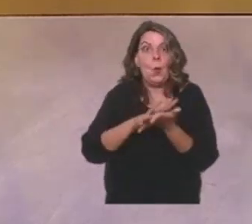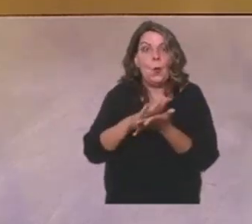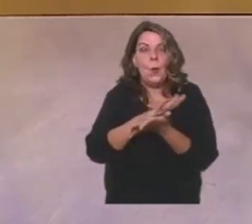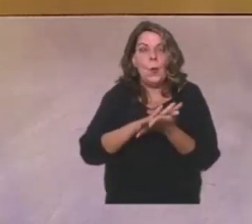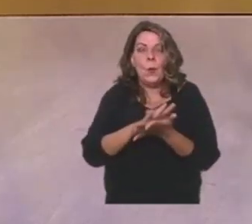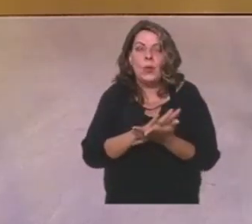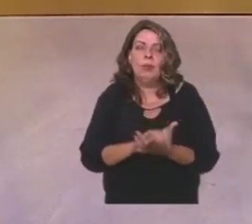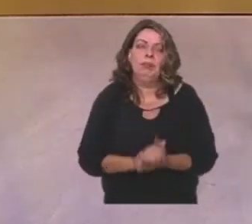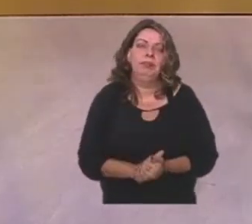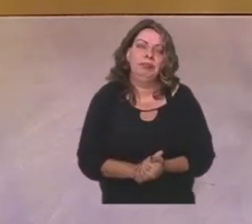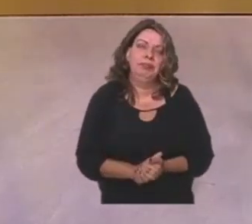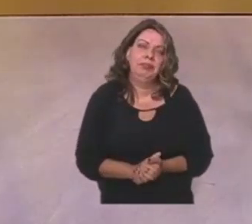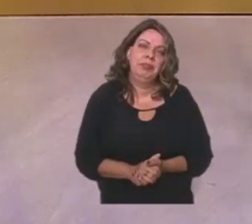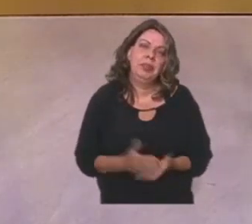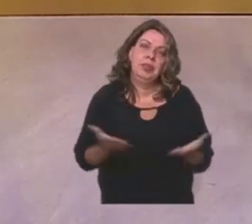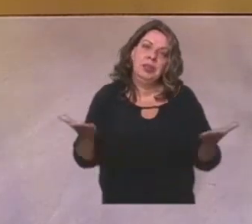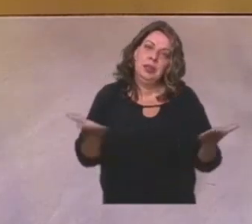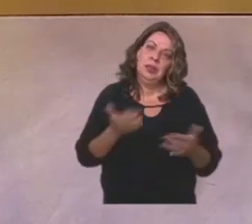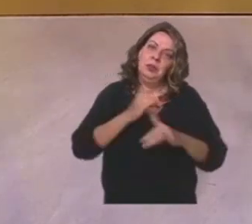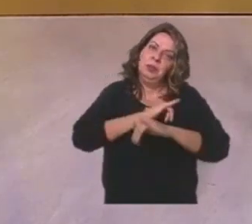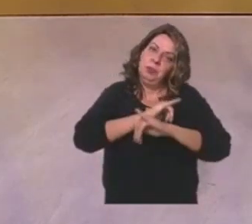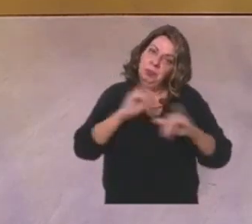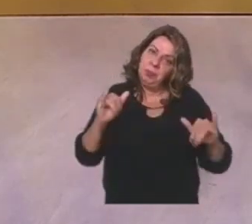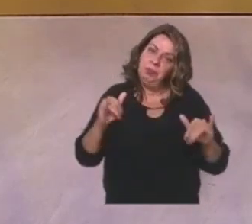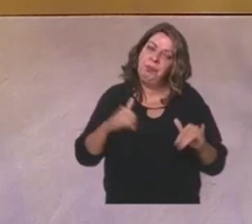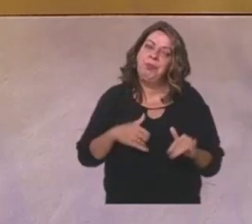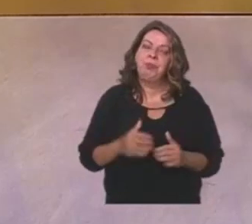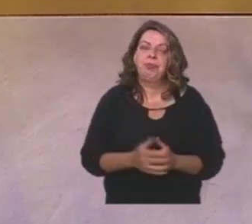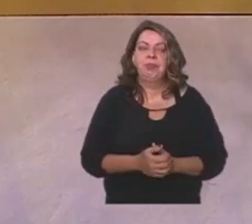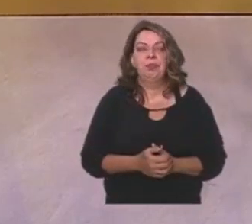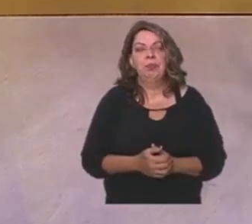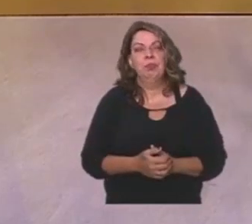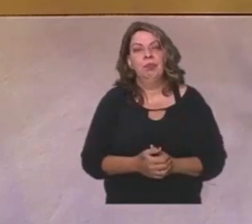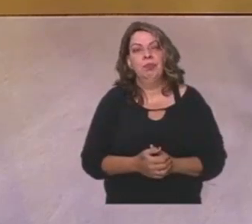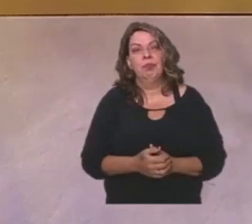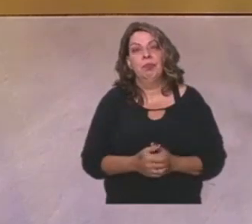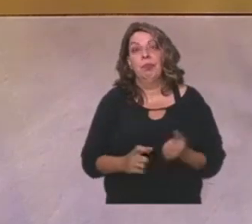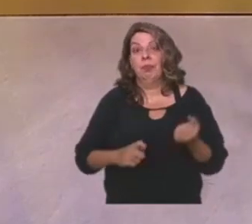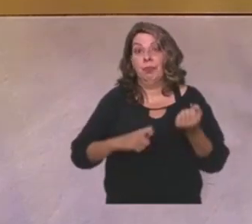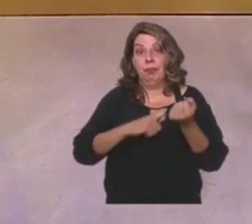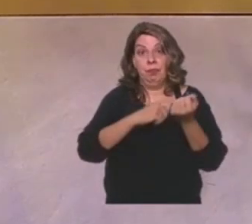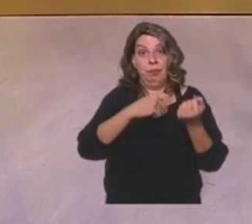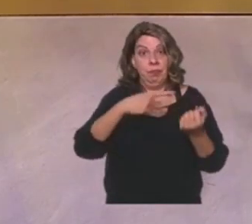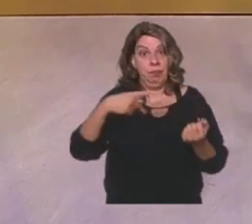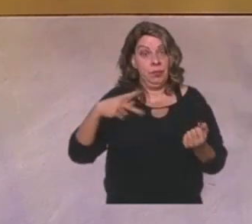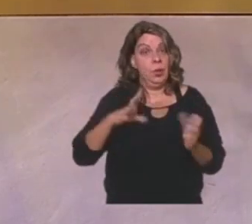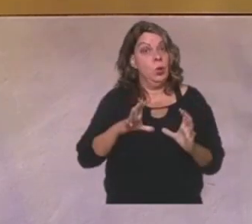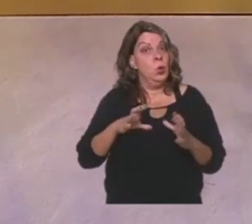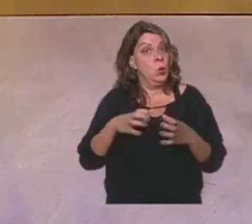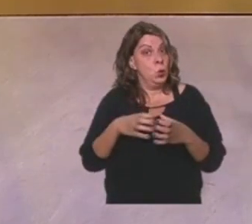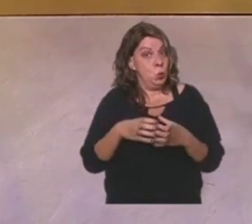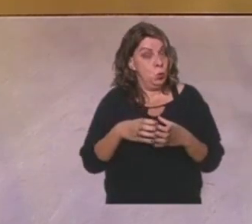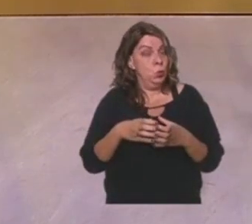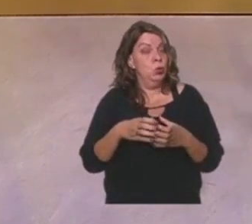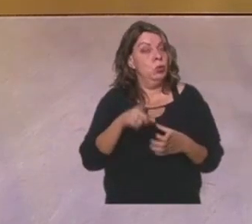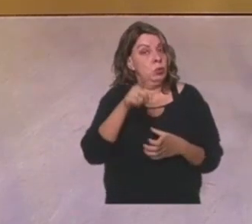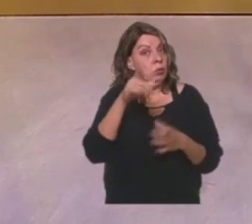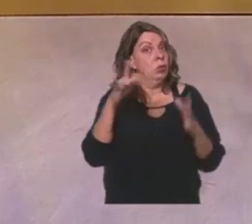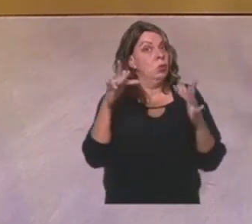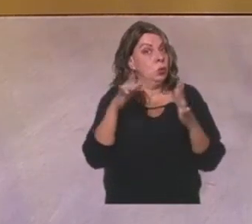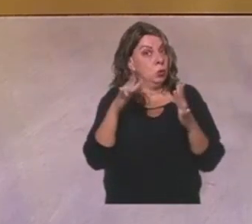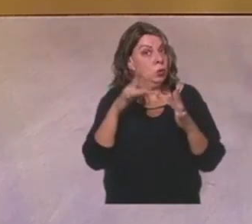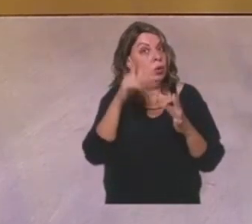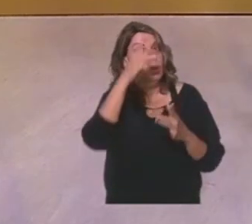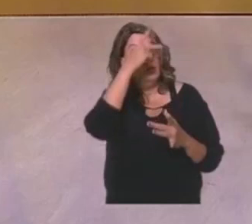com vocês, reforçar aqui, atenção, Caju Cap informa que nossa equipe, ela entra em contato com